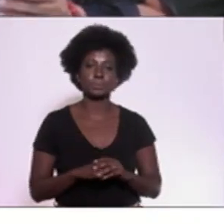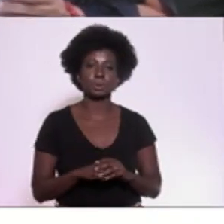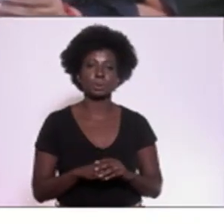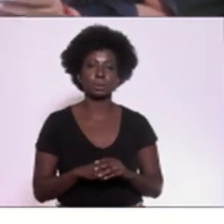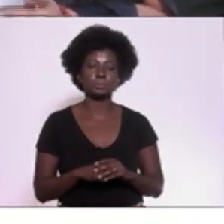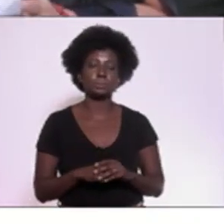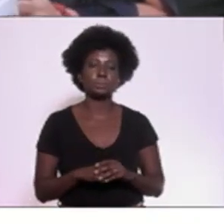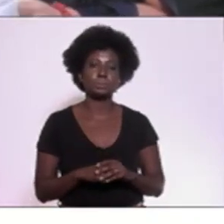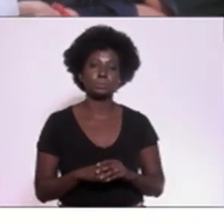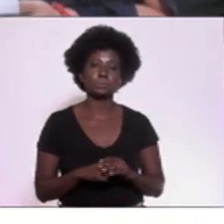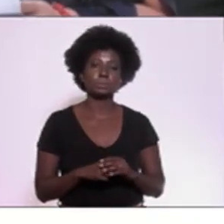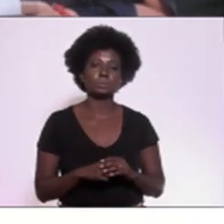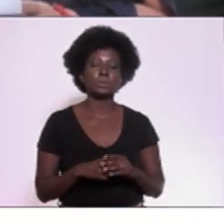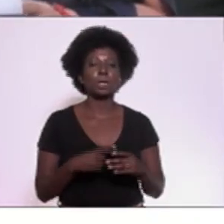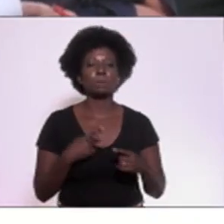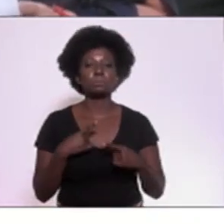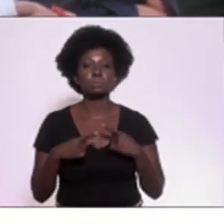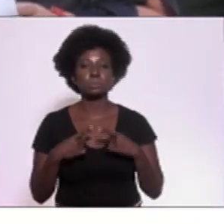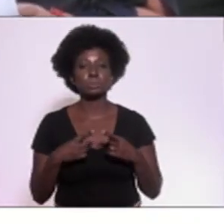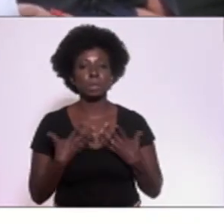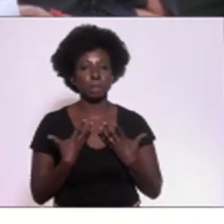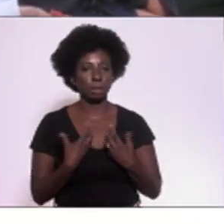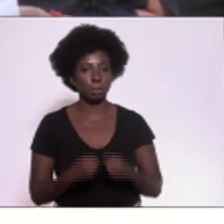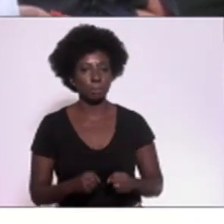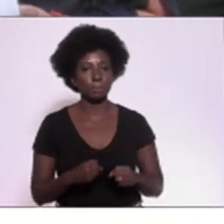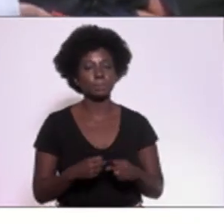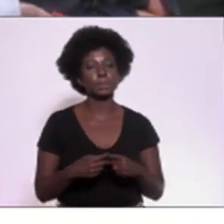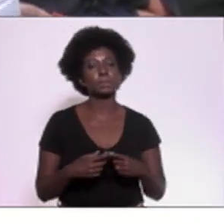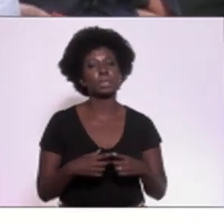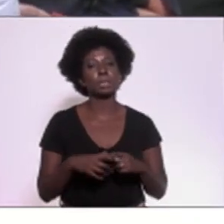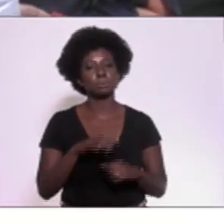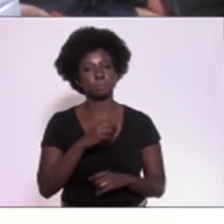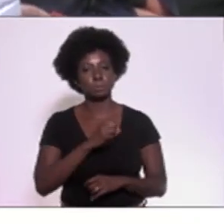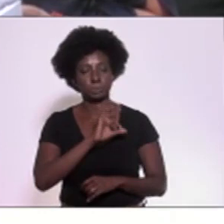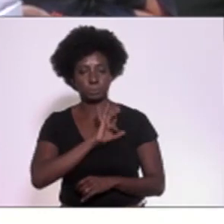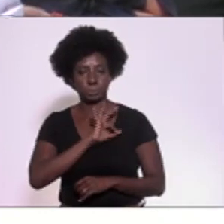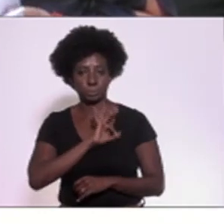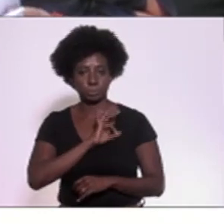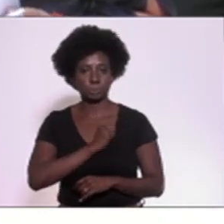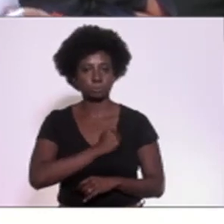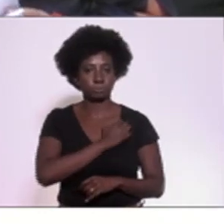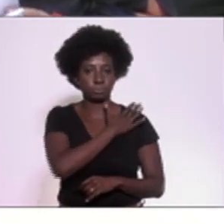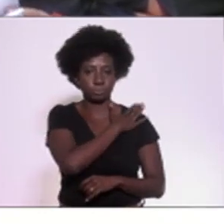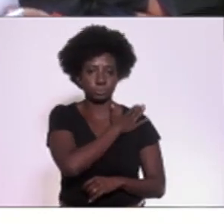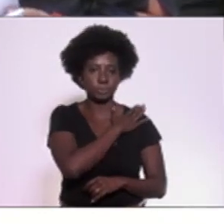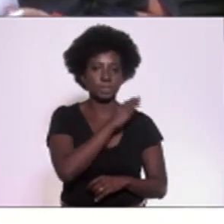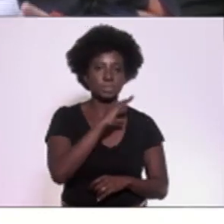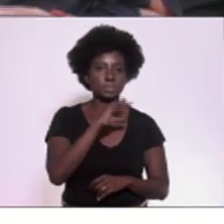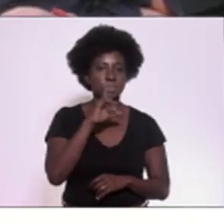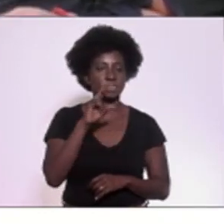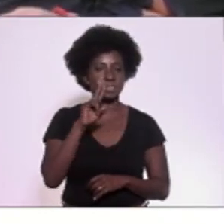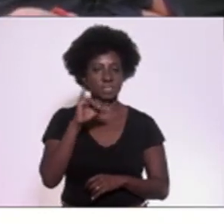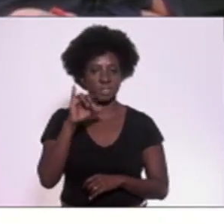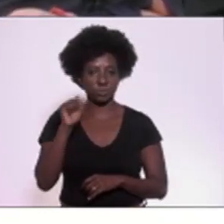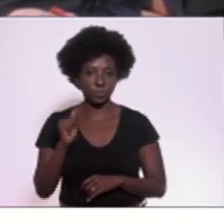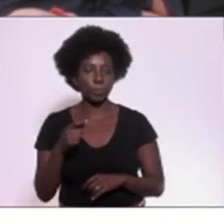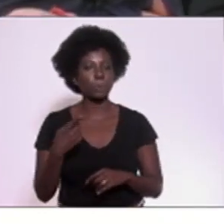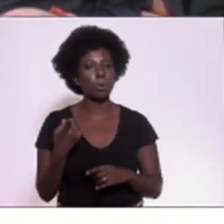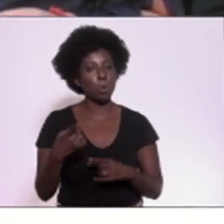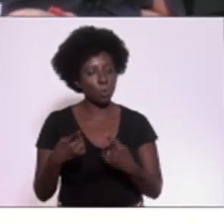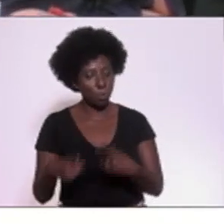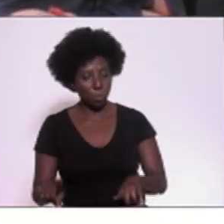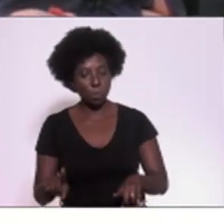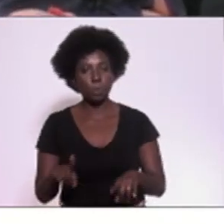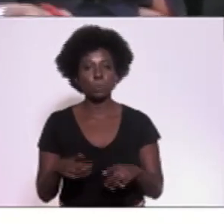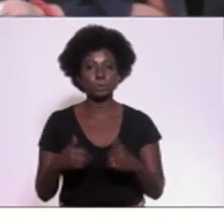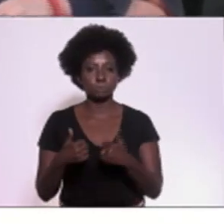Poder Executivo a implantar um programa de estilo operacional aos policiais civis e militares para atuação no combate ao transporte irregular de passageiros no